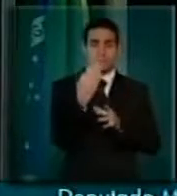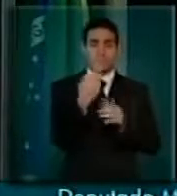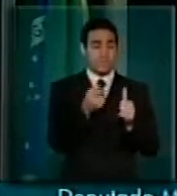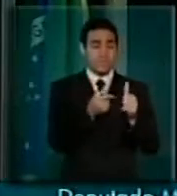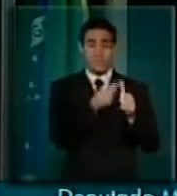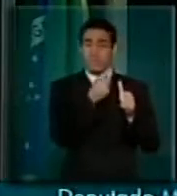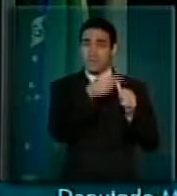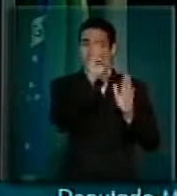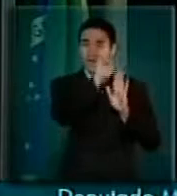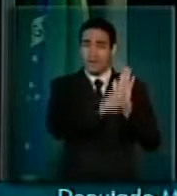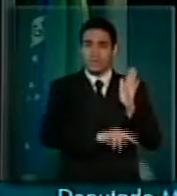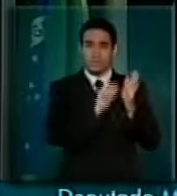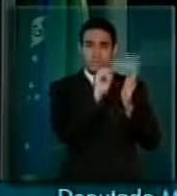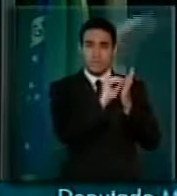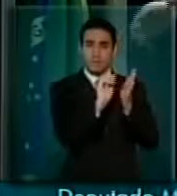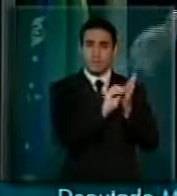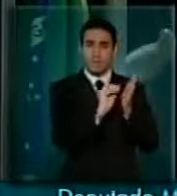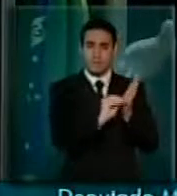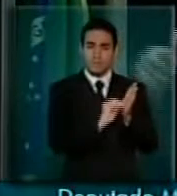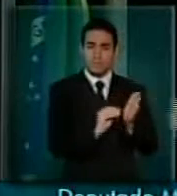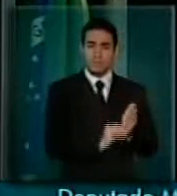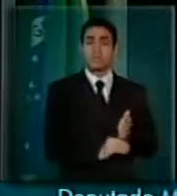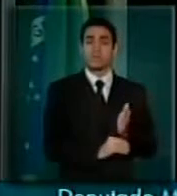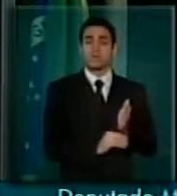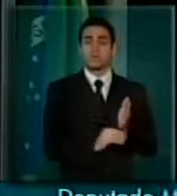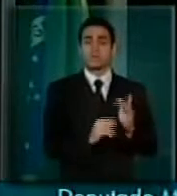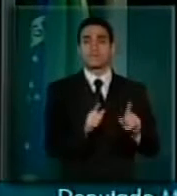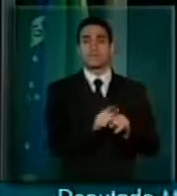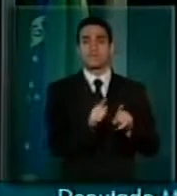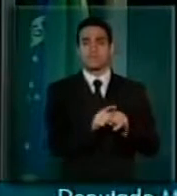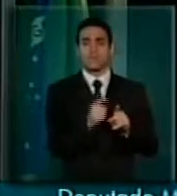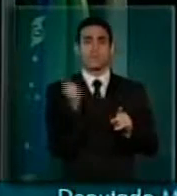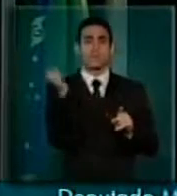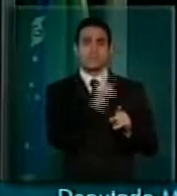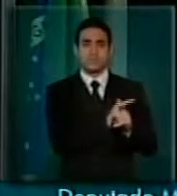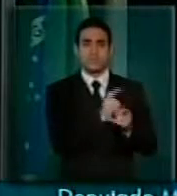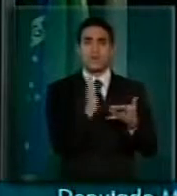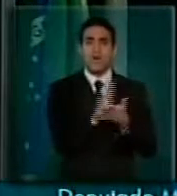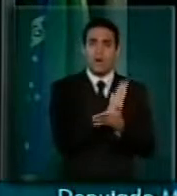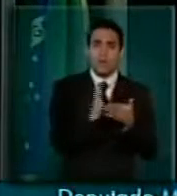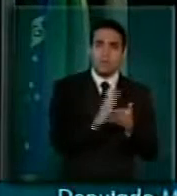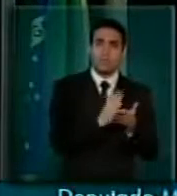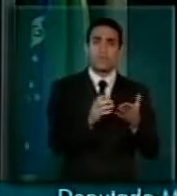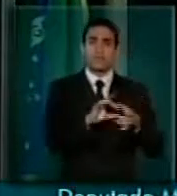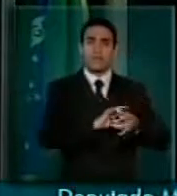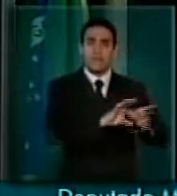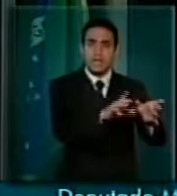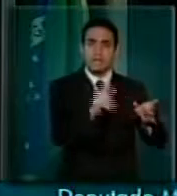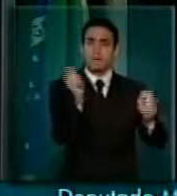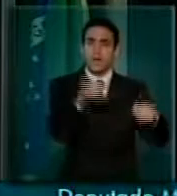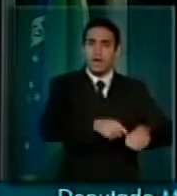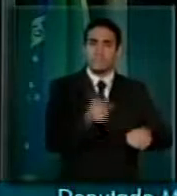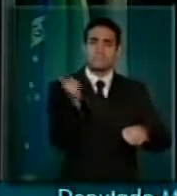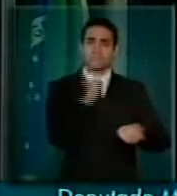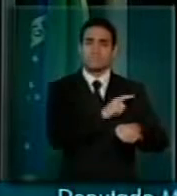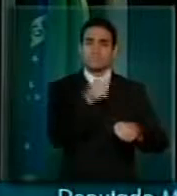do nosso relatório, nós concedemos, abrimos mão para